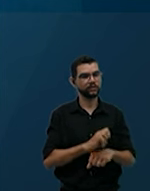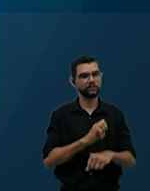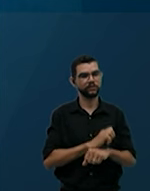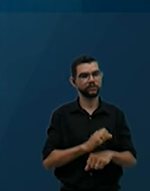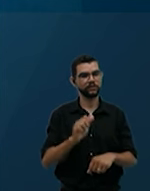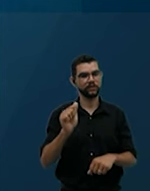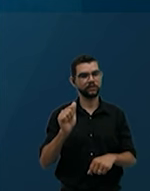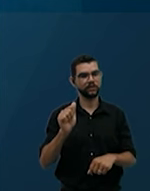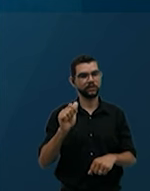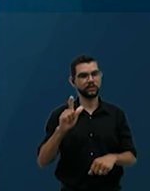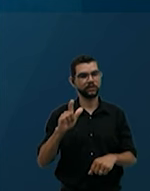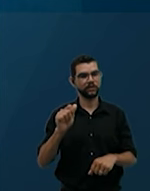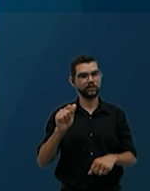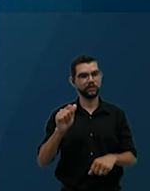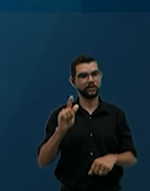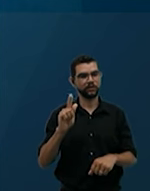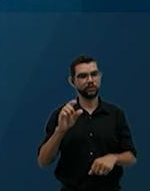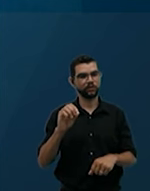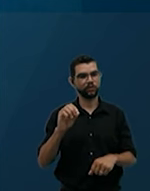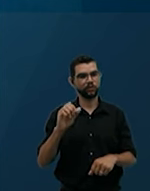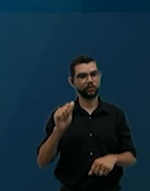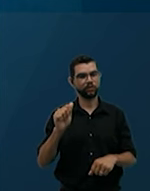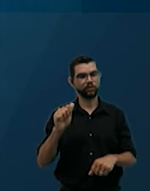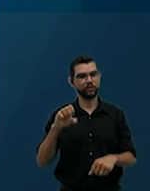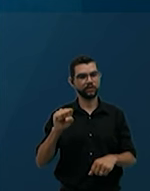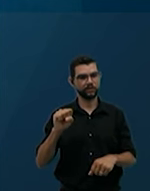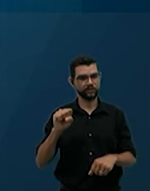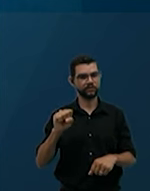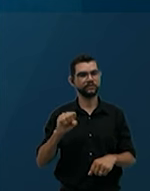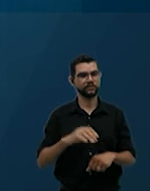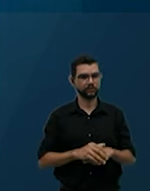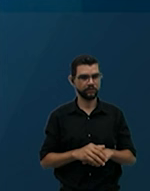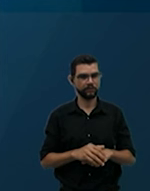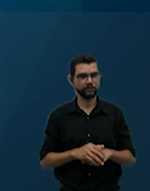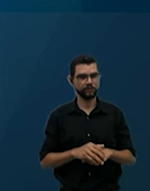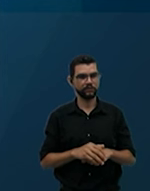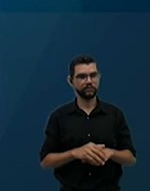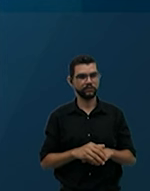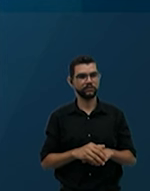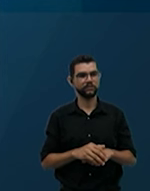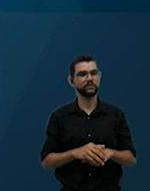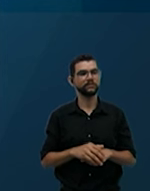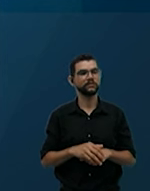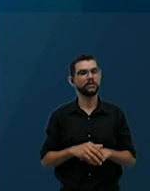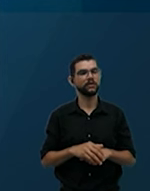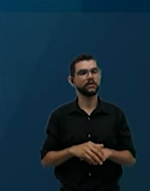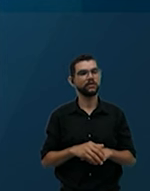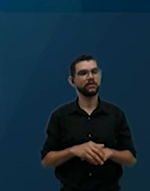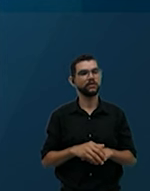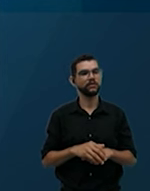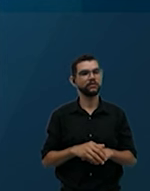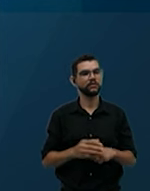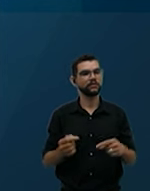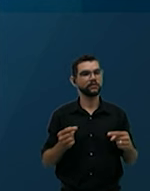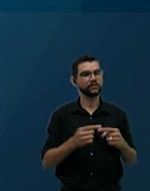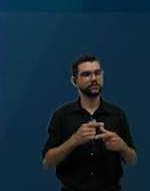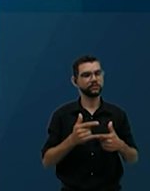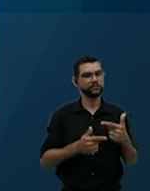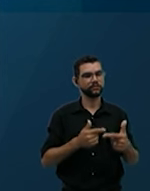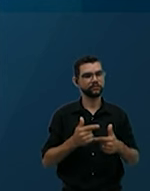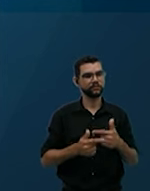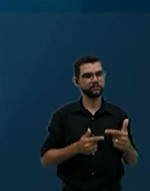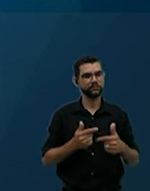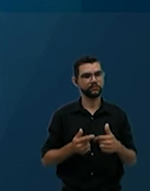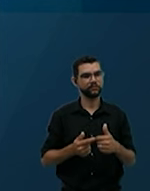Cândido, pelas partes interessadas, Confederação dos Trabalhadores do Serviço Público Federal, Federação Nacional dos Trabalhadores do Serviço Público Federal e